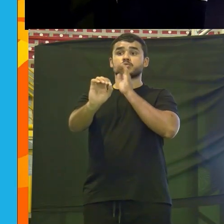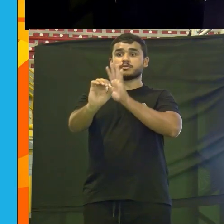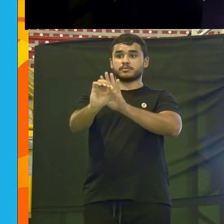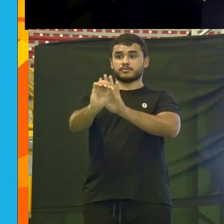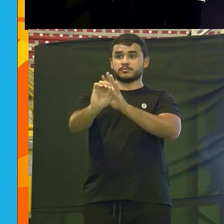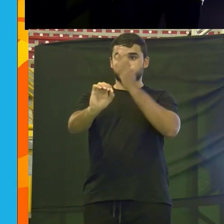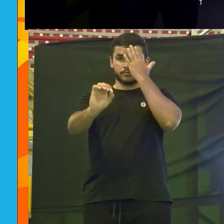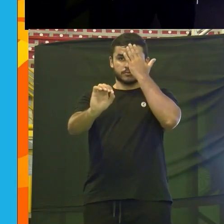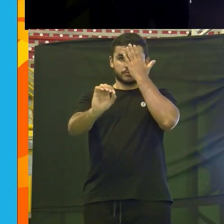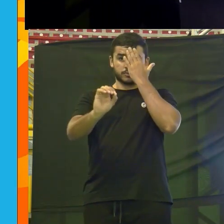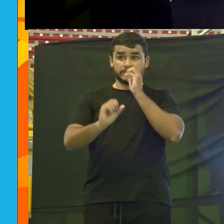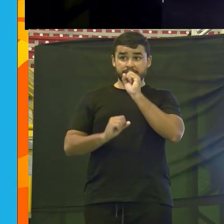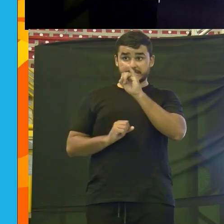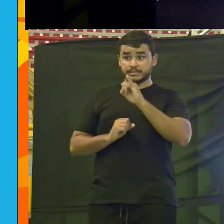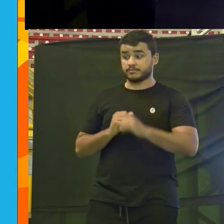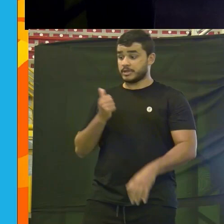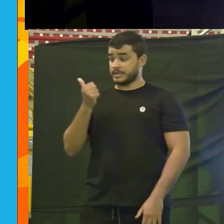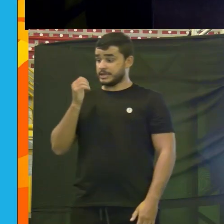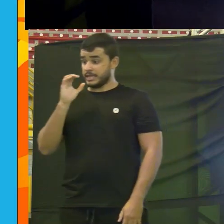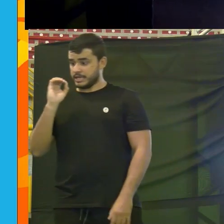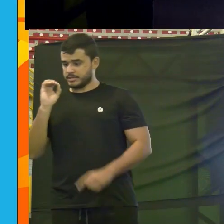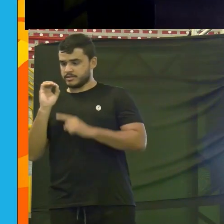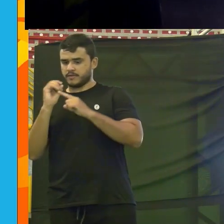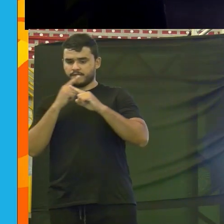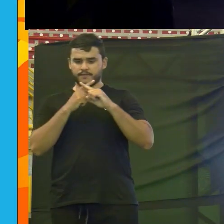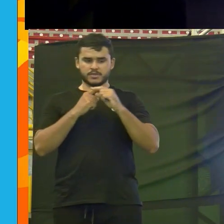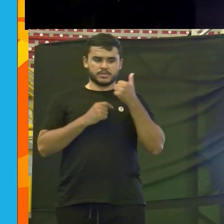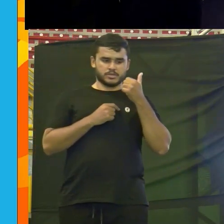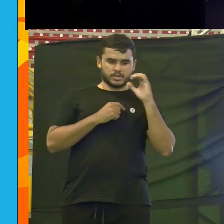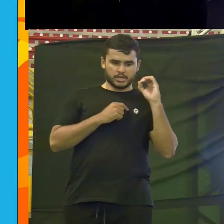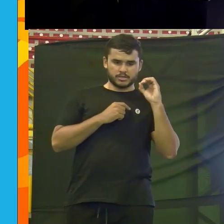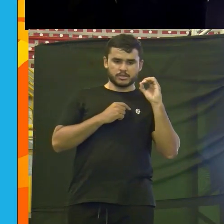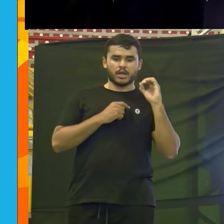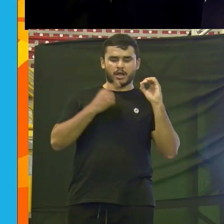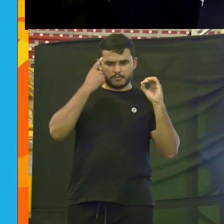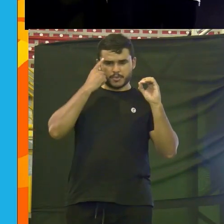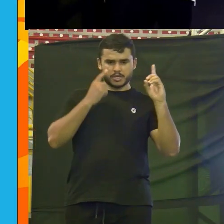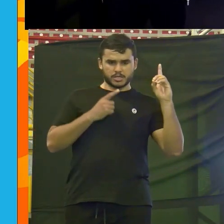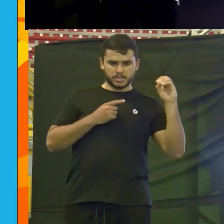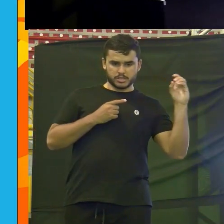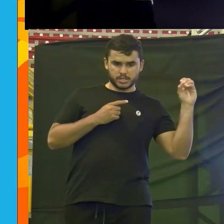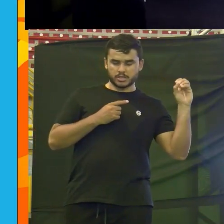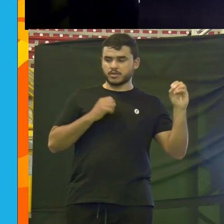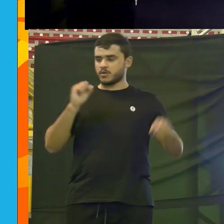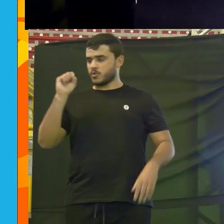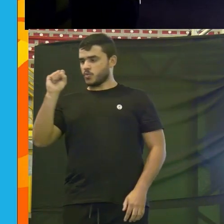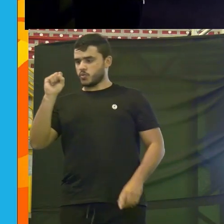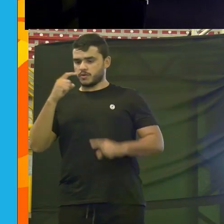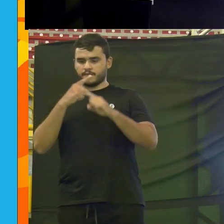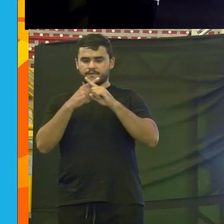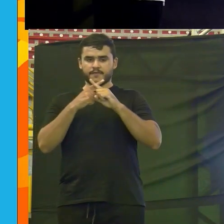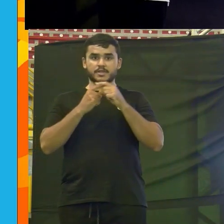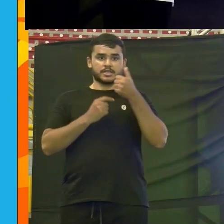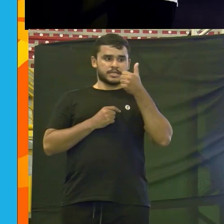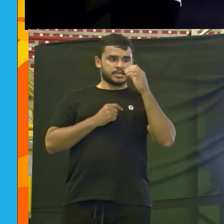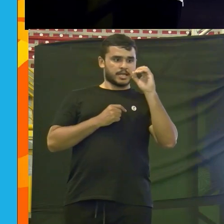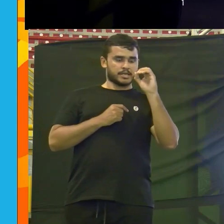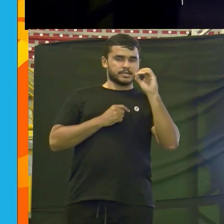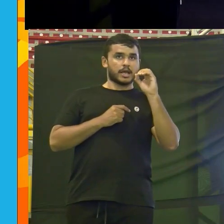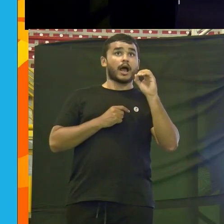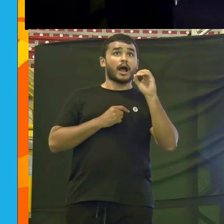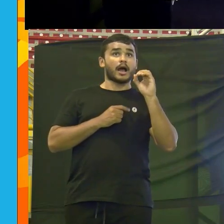dá 100, 8 vezes 10 dá 80. Isso quer dizer que a depreciação